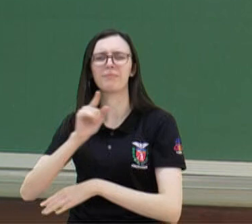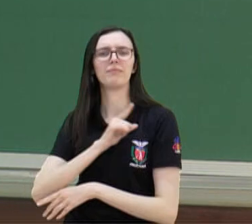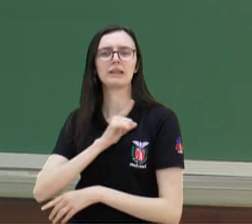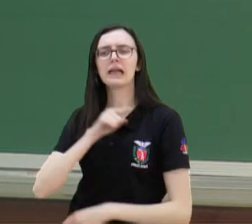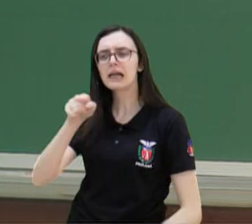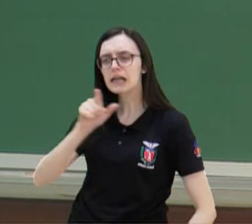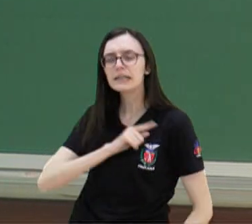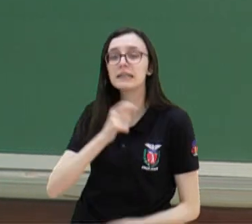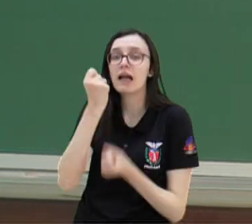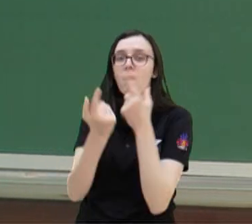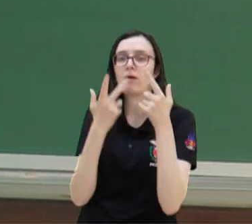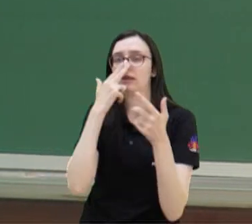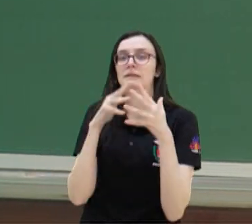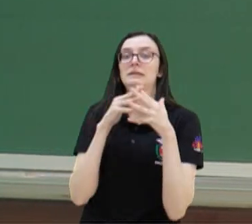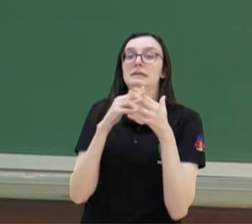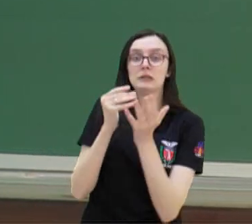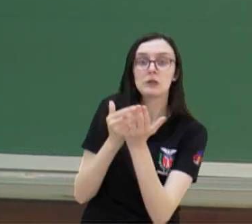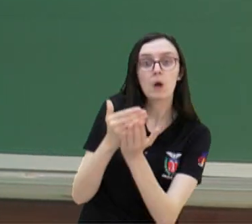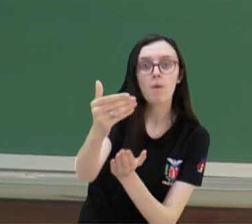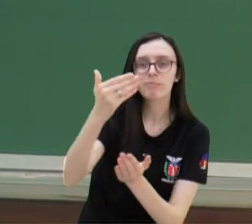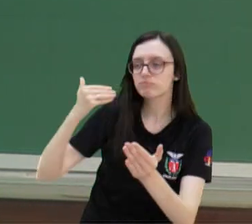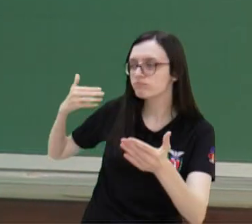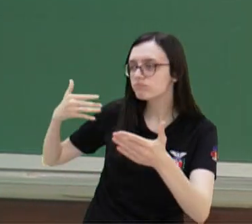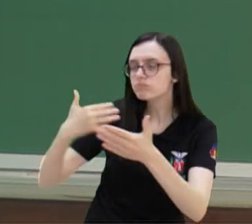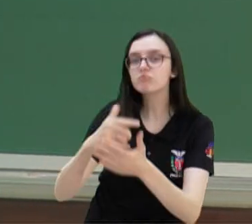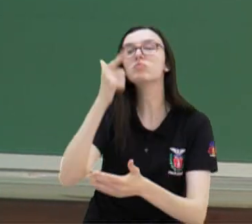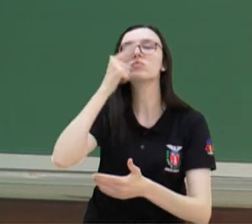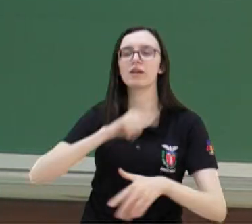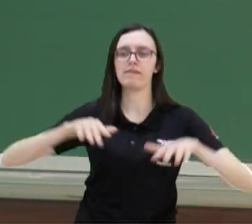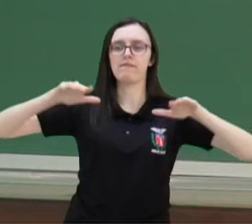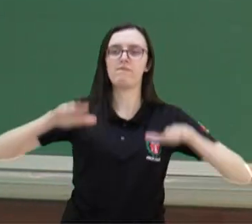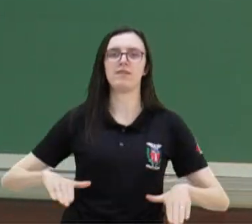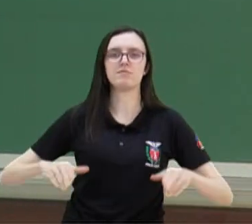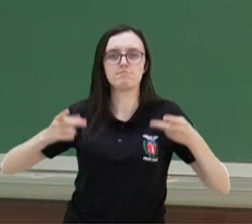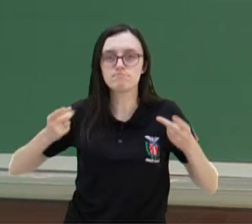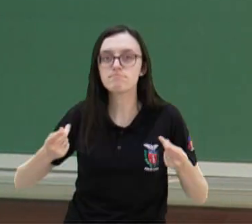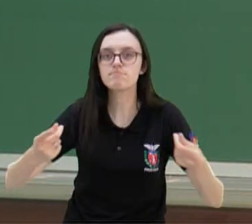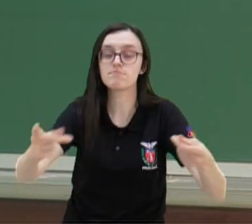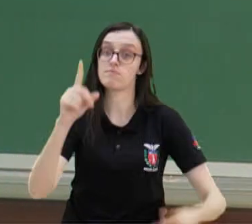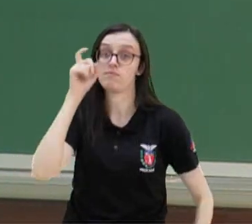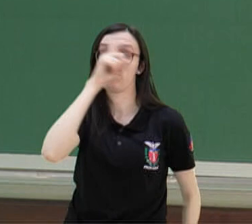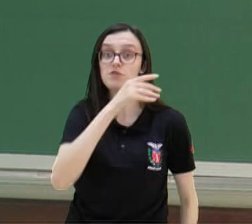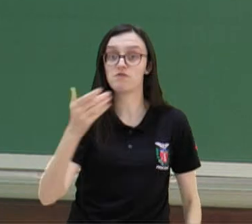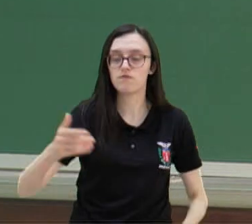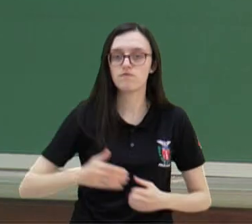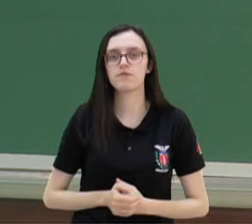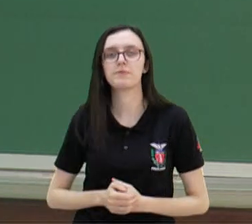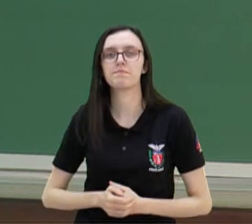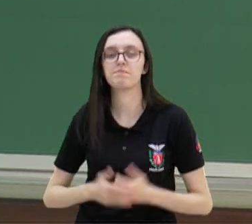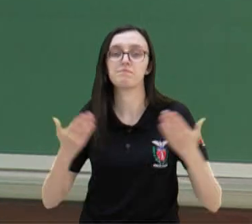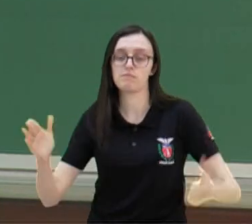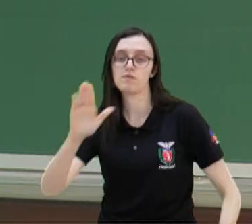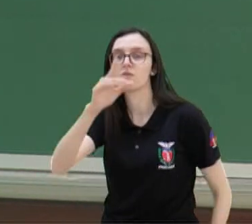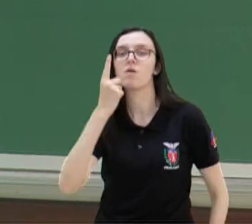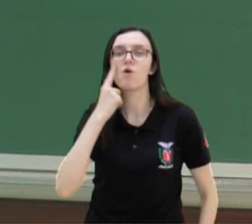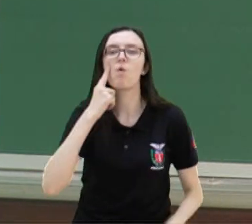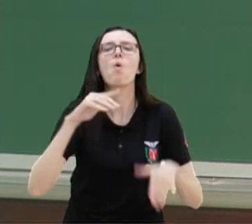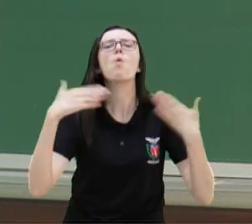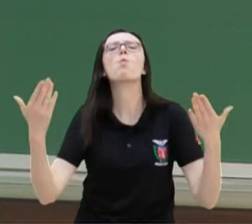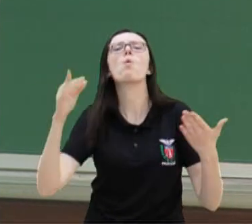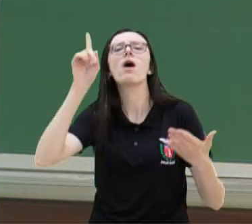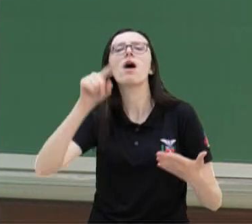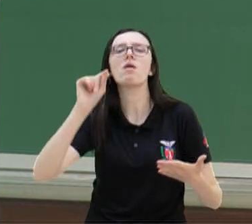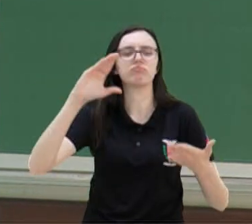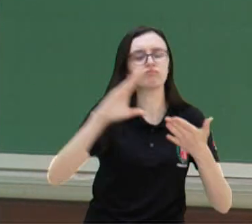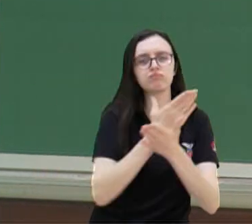tiveram algumas complicações no início para poderem se estabelecer e prosperar, tá? Então assim, quais são